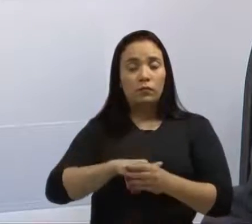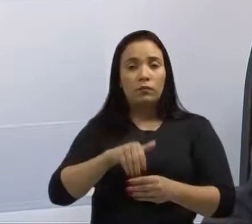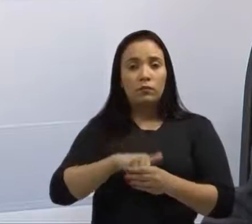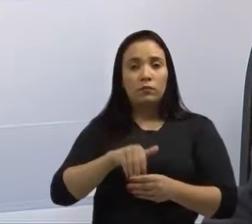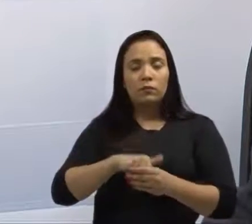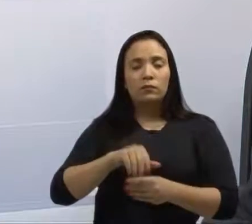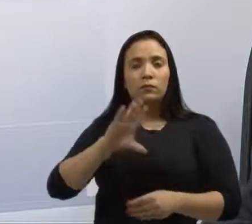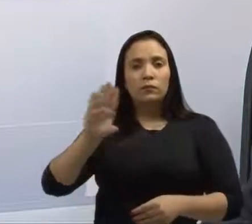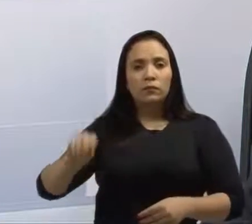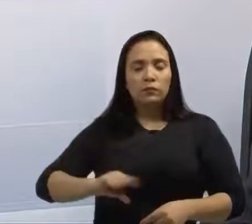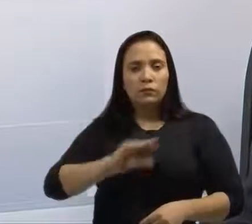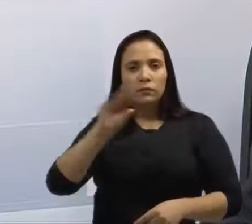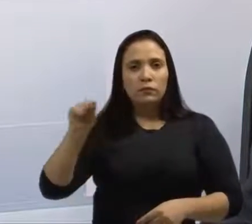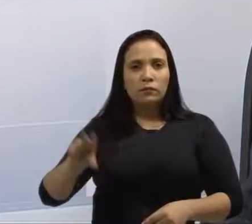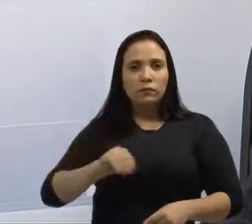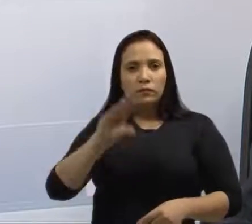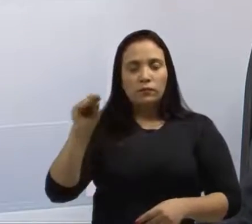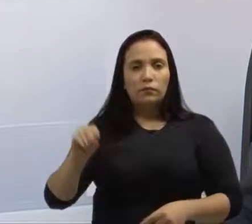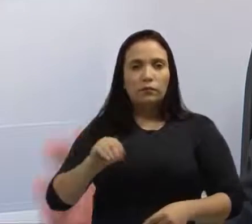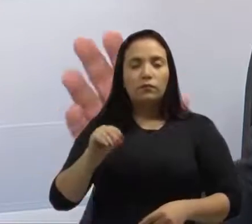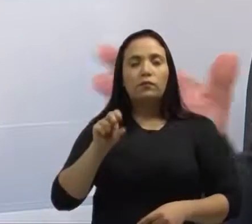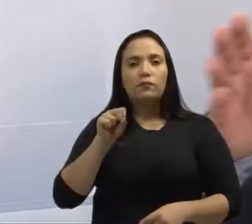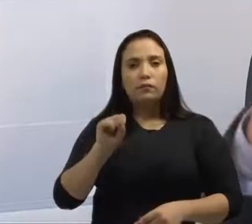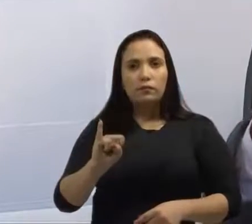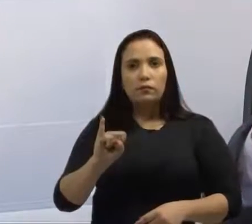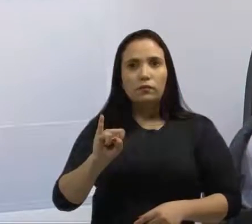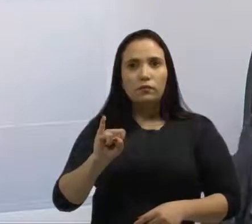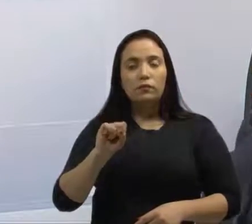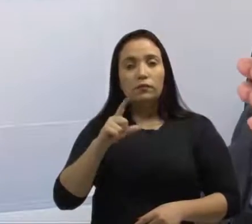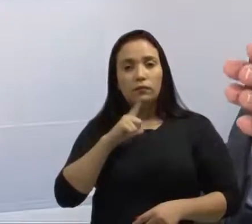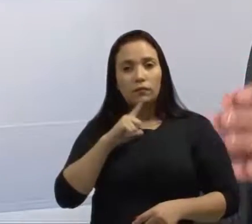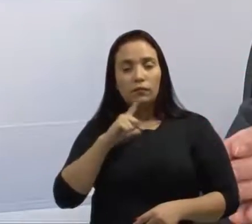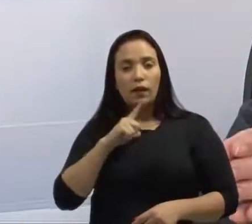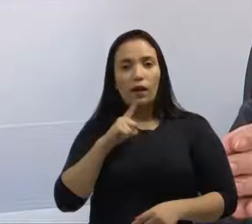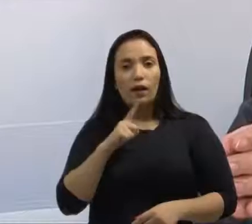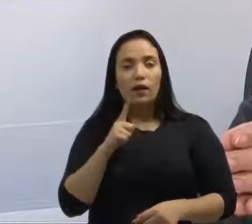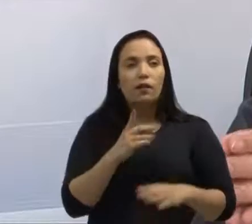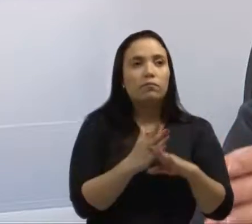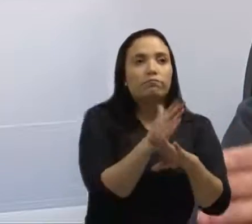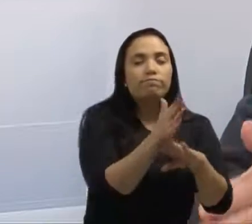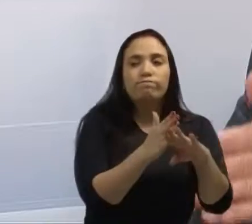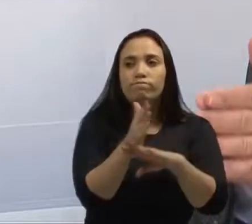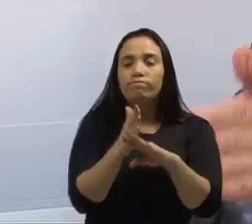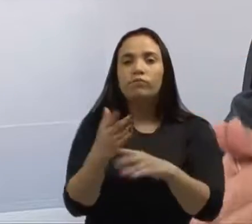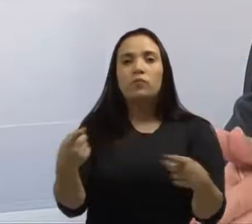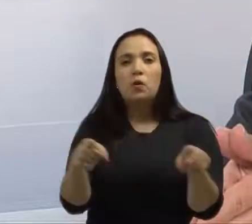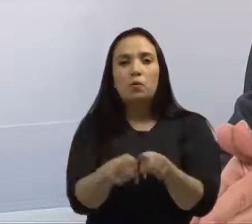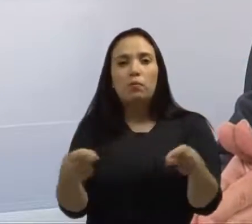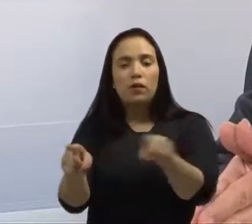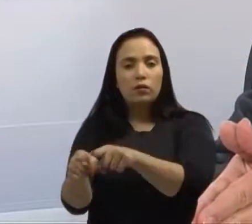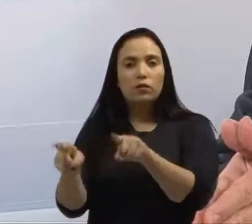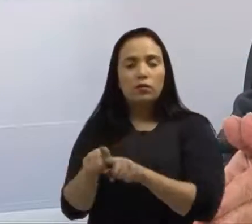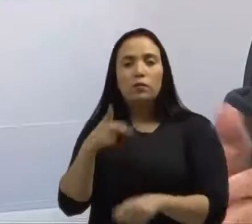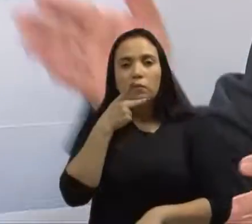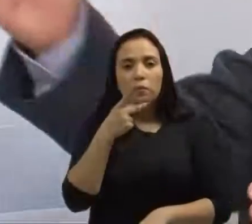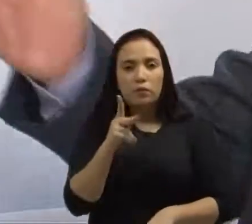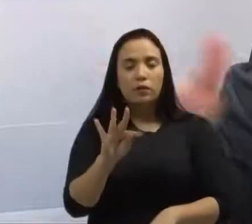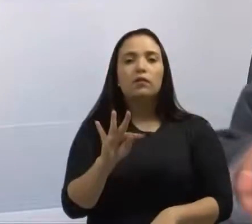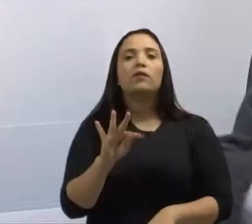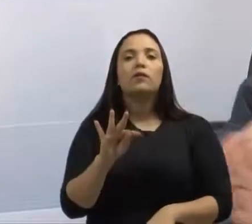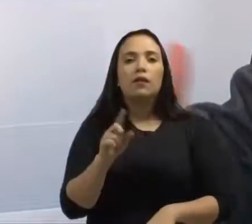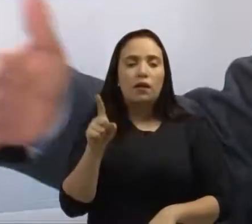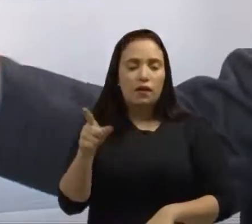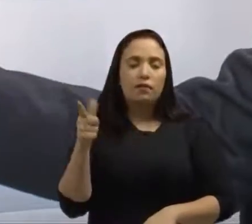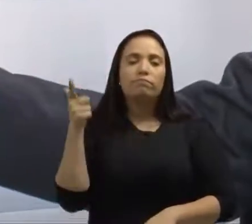candidatura como do Ciro, se ele fosse bem direcionado, recebesse o apoio do Partido dos Trabalhadores, ele